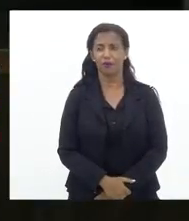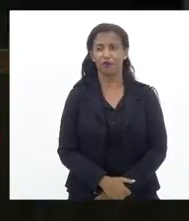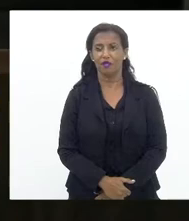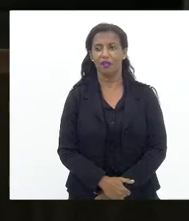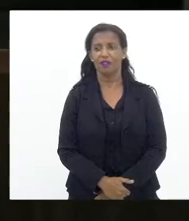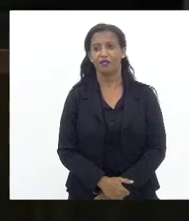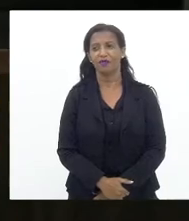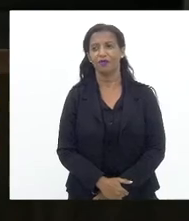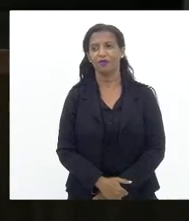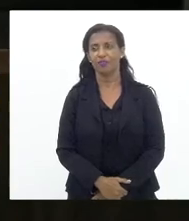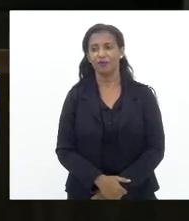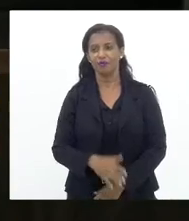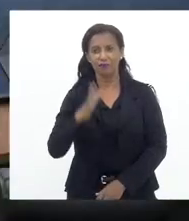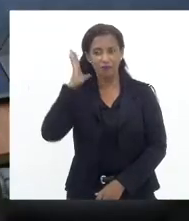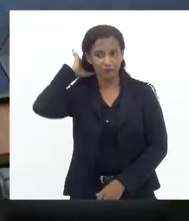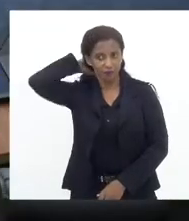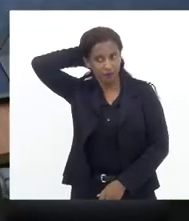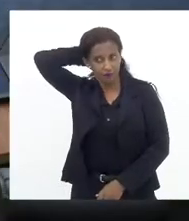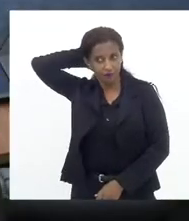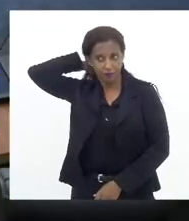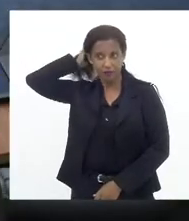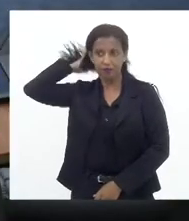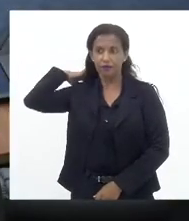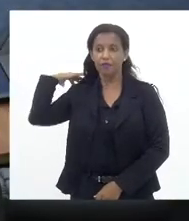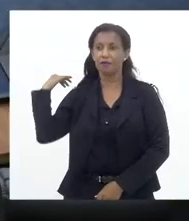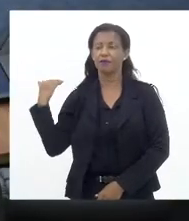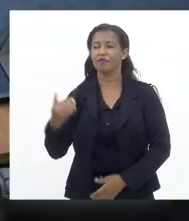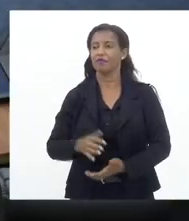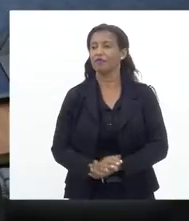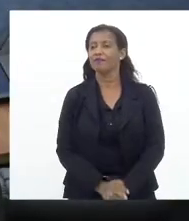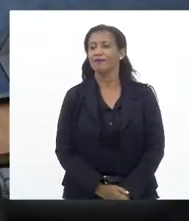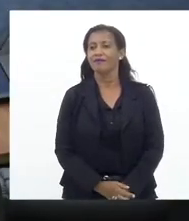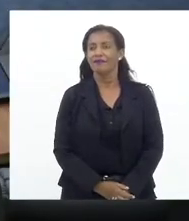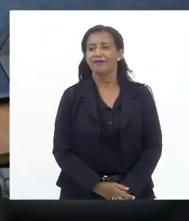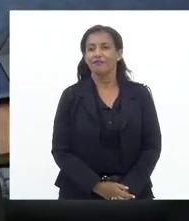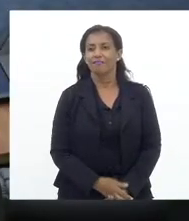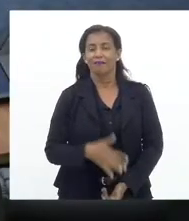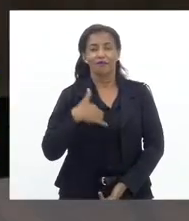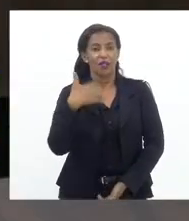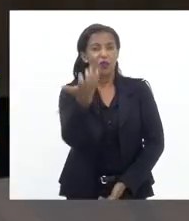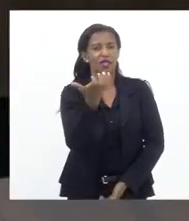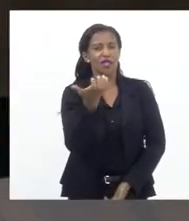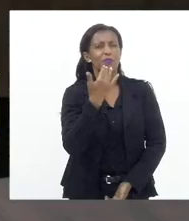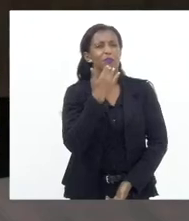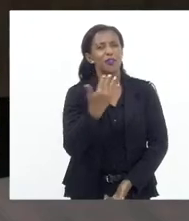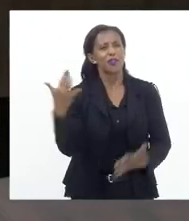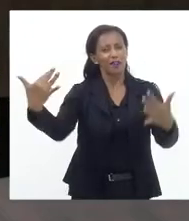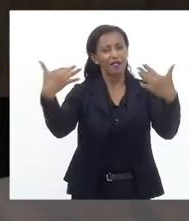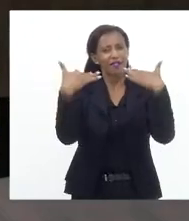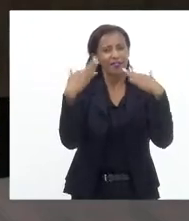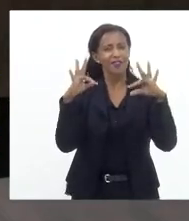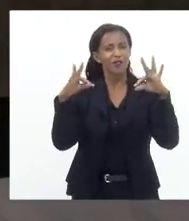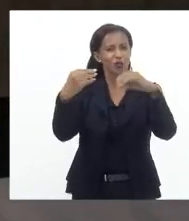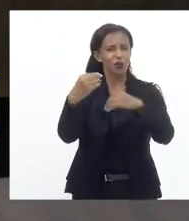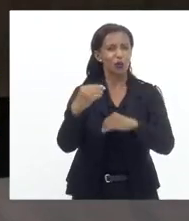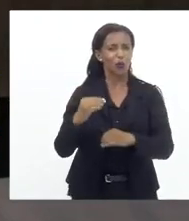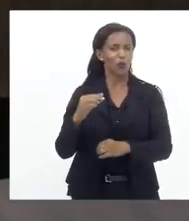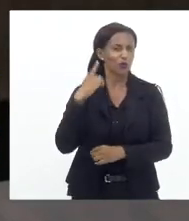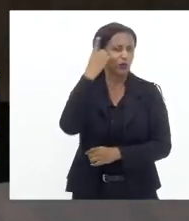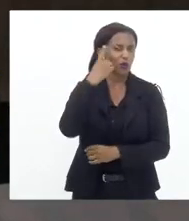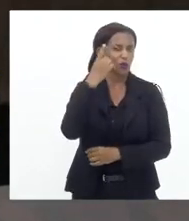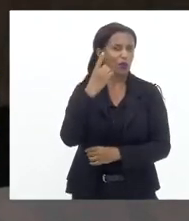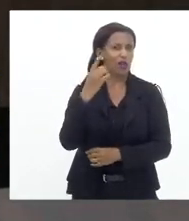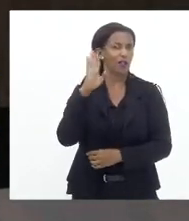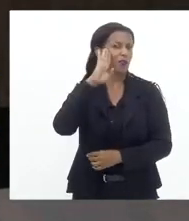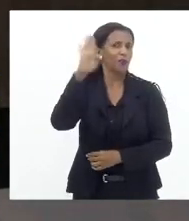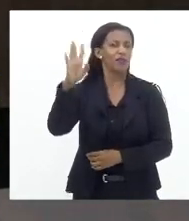Serafim Presidente eu queria pedir a atenção de todos os deputados em particular do Deputado waldeck Carneiro que